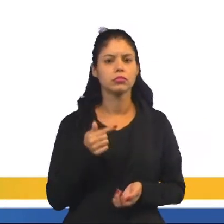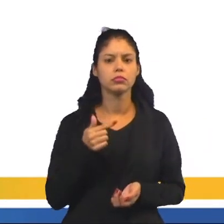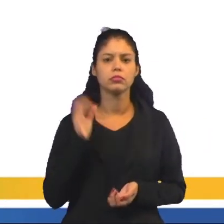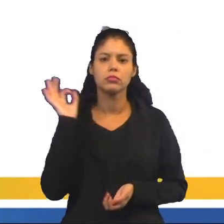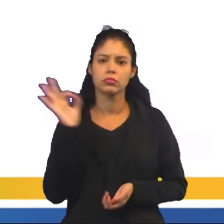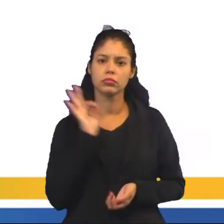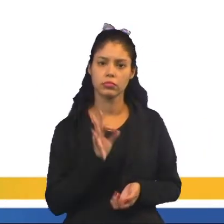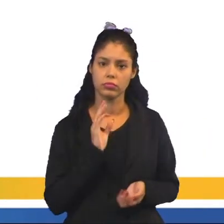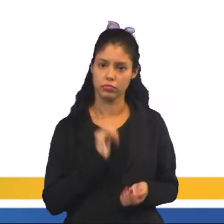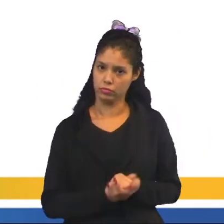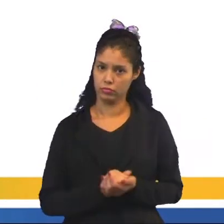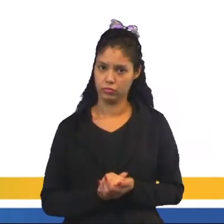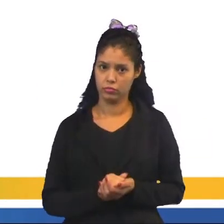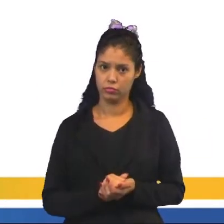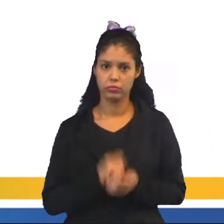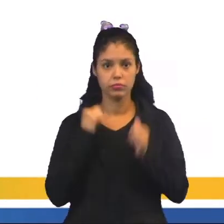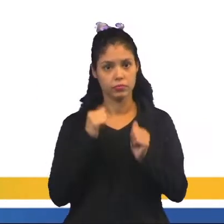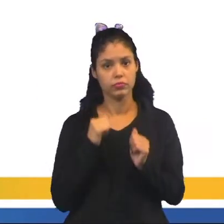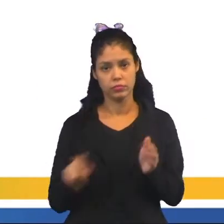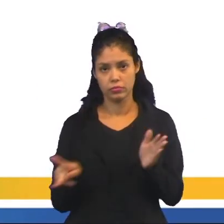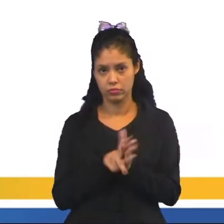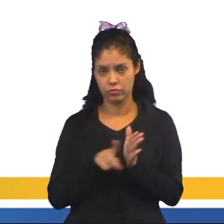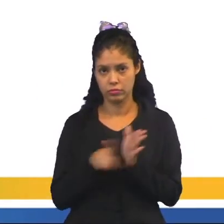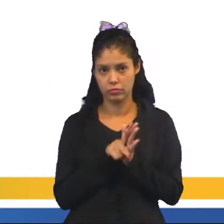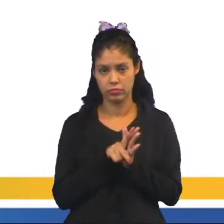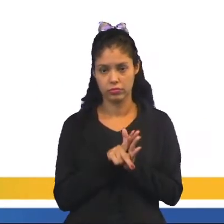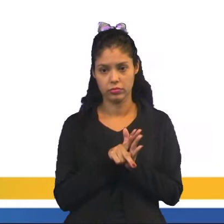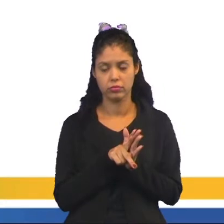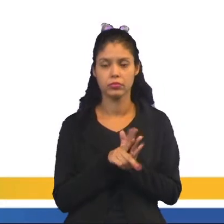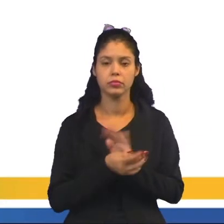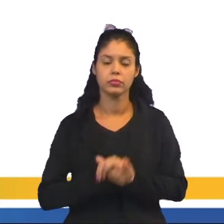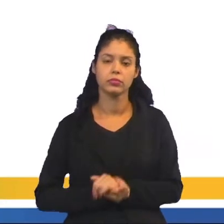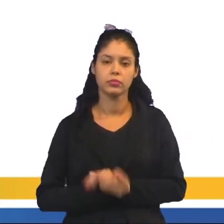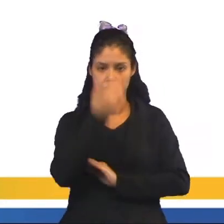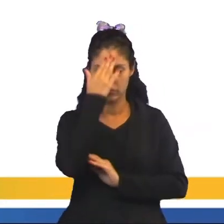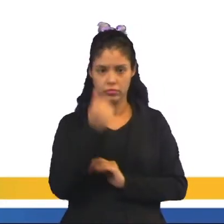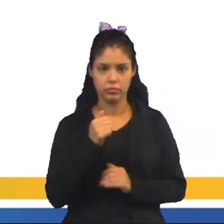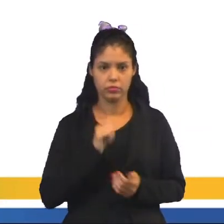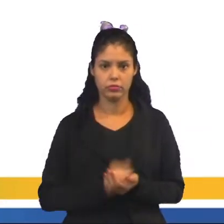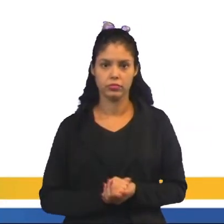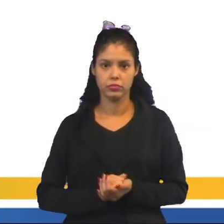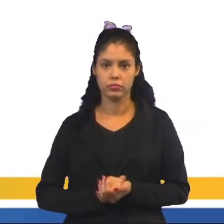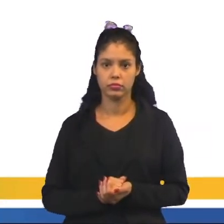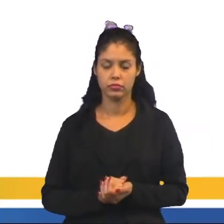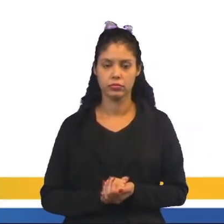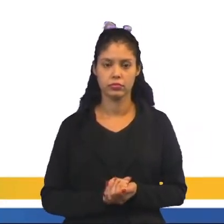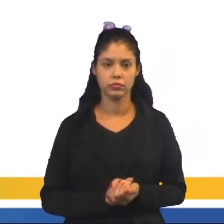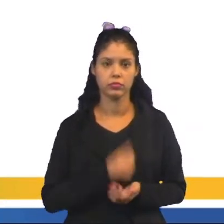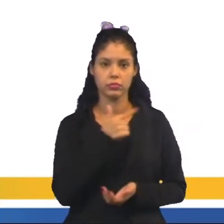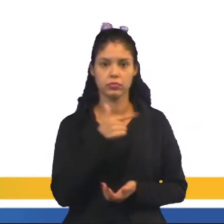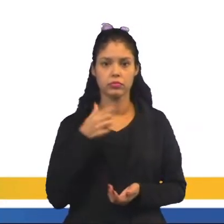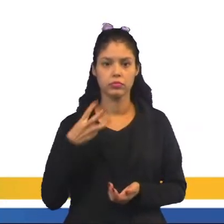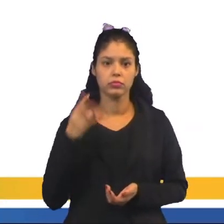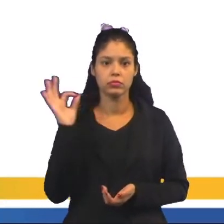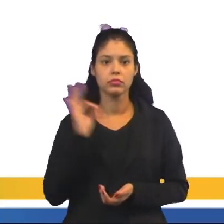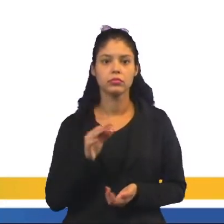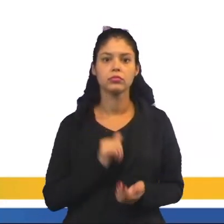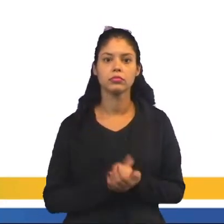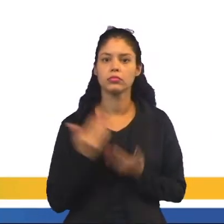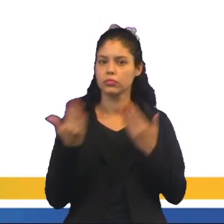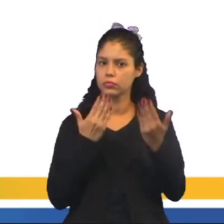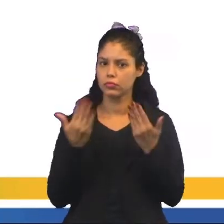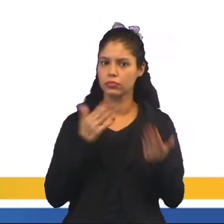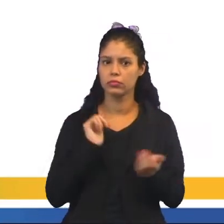67% para poder bater a conta de 100% sabe nadar, mas não sabe, apenas 23%. Então, quando compara